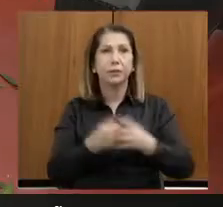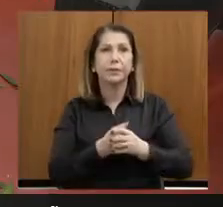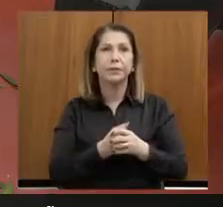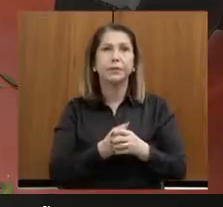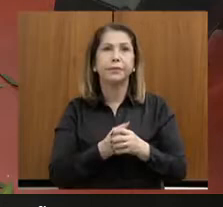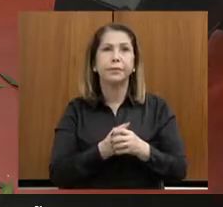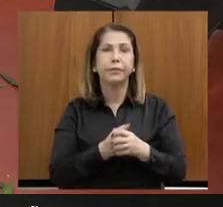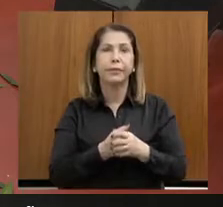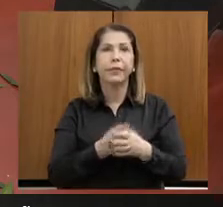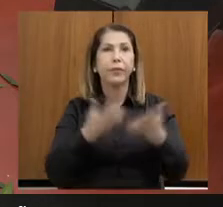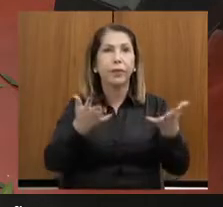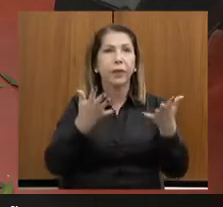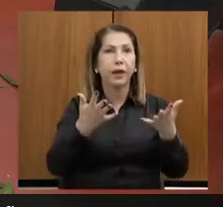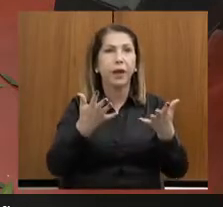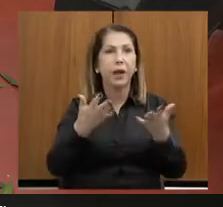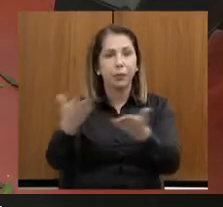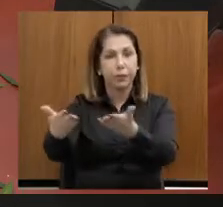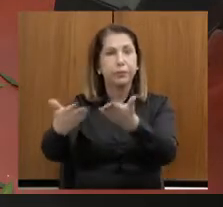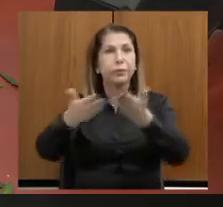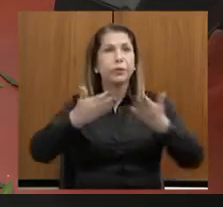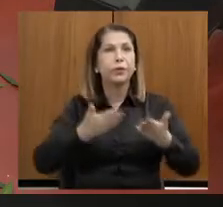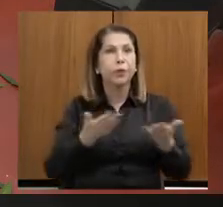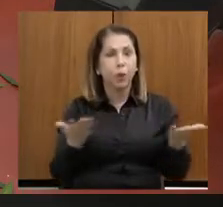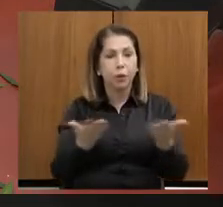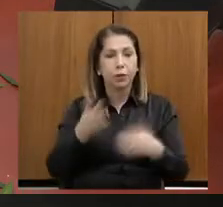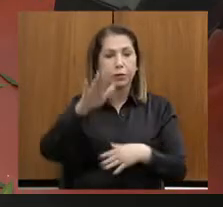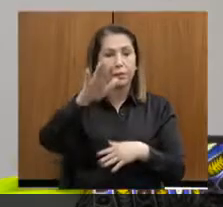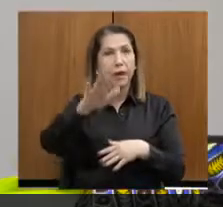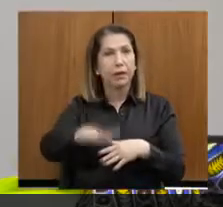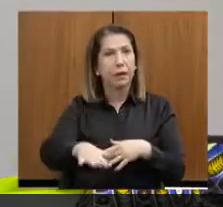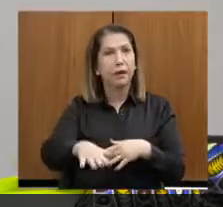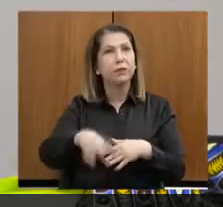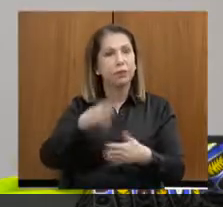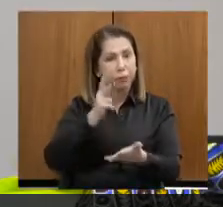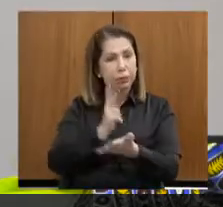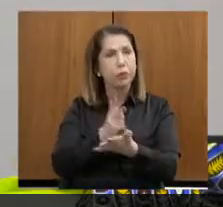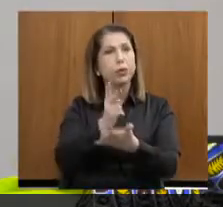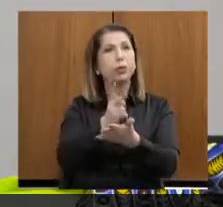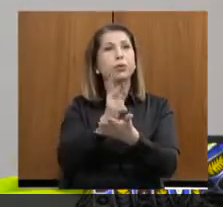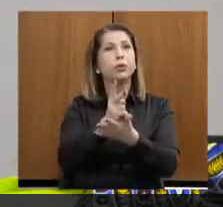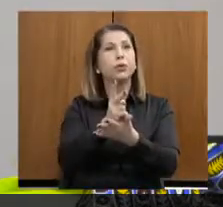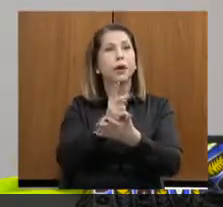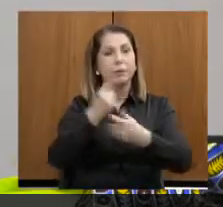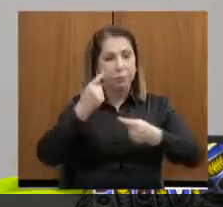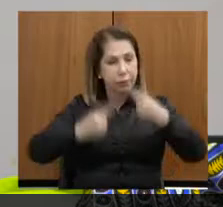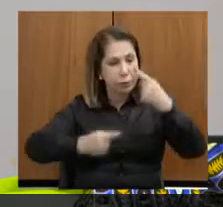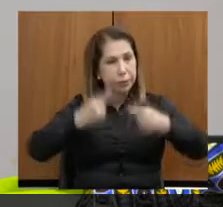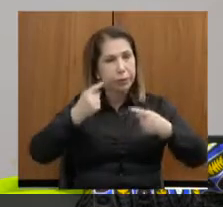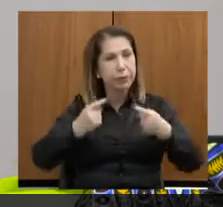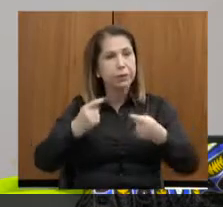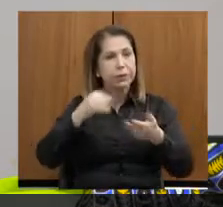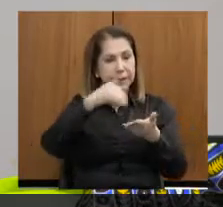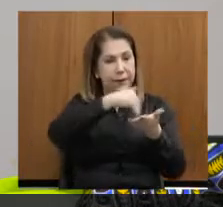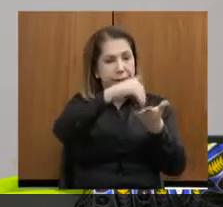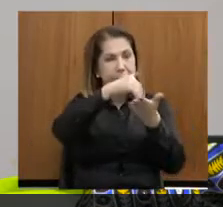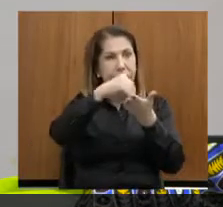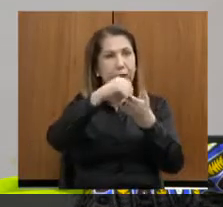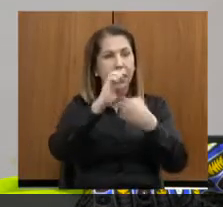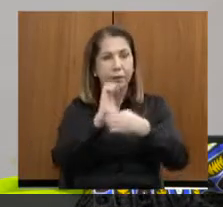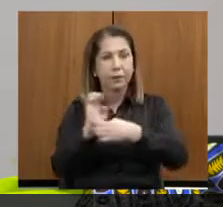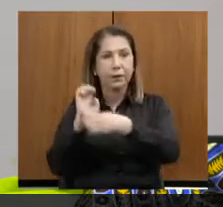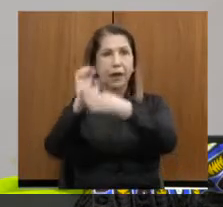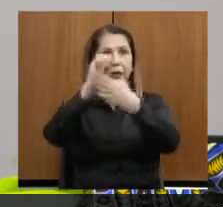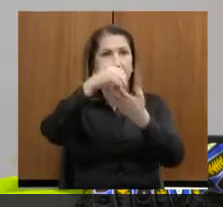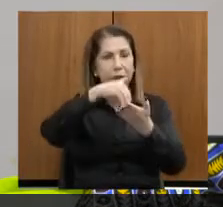e eu quero deixar esse convite à tarde a gente seguir com os debates e com secretários de estado